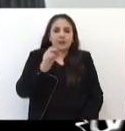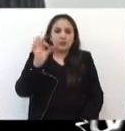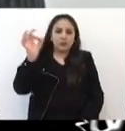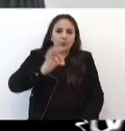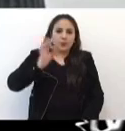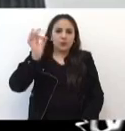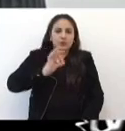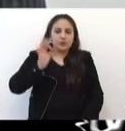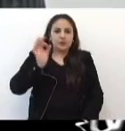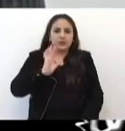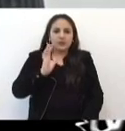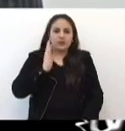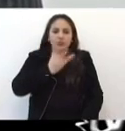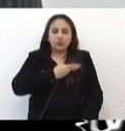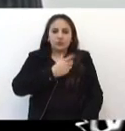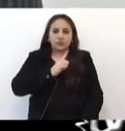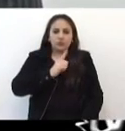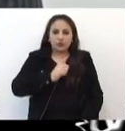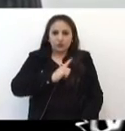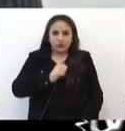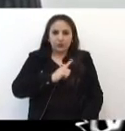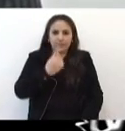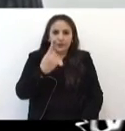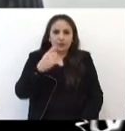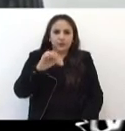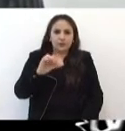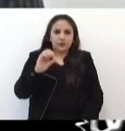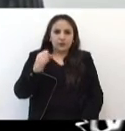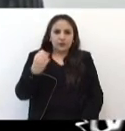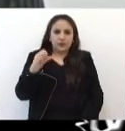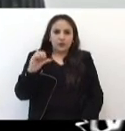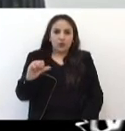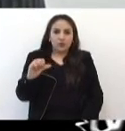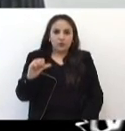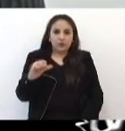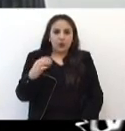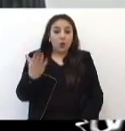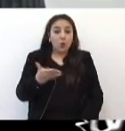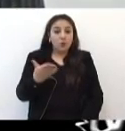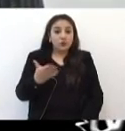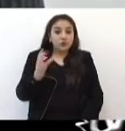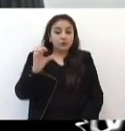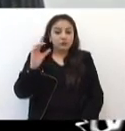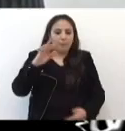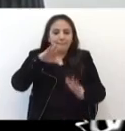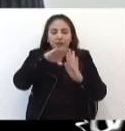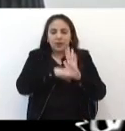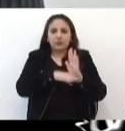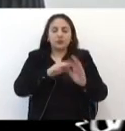50% do efetivo que tinha em 1989, Leimer. População aumentou quanto?